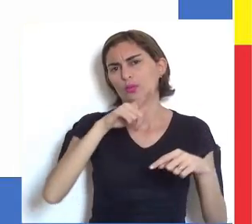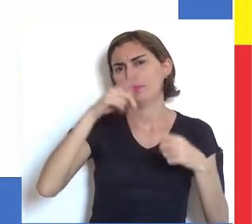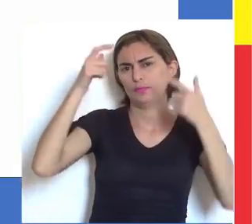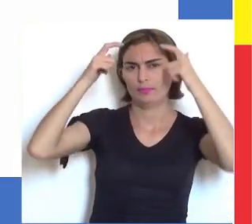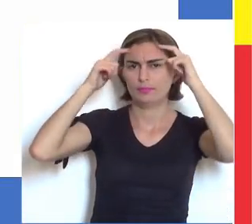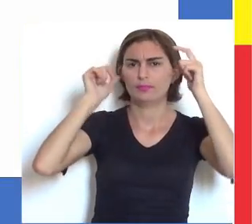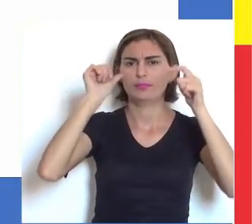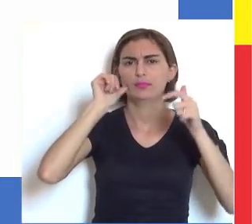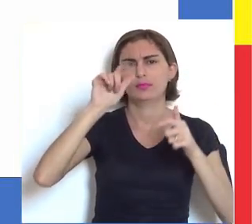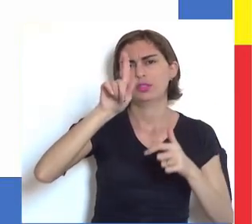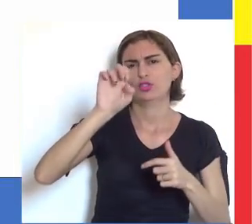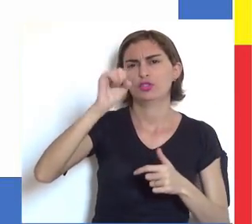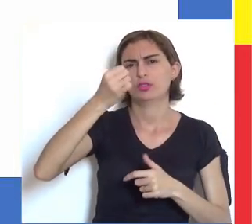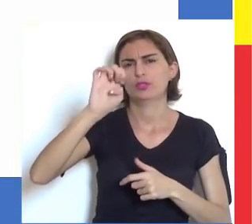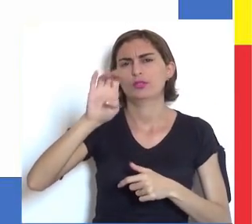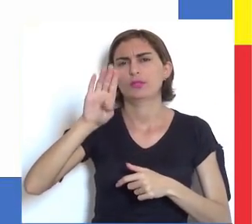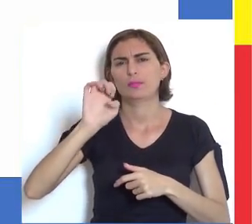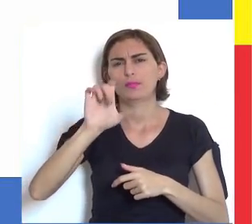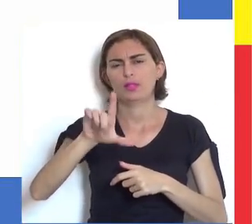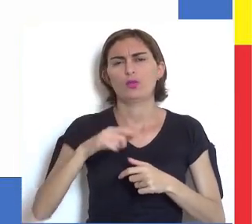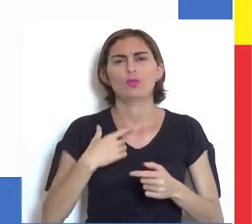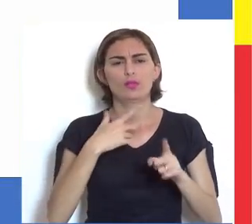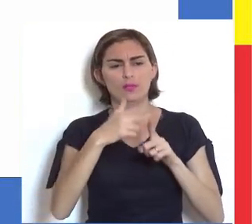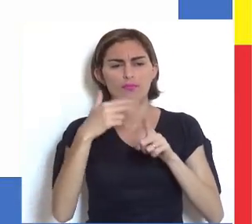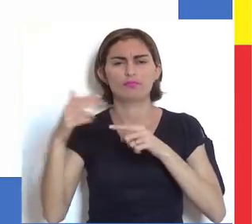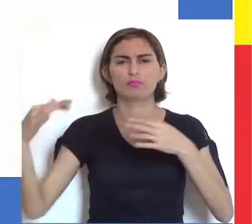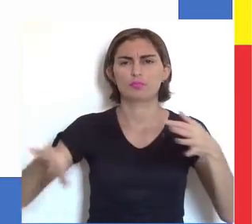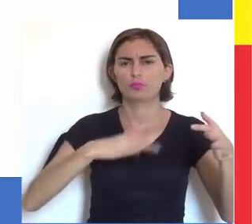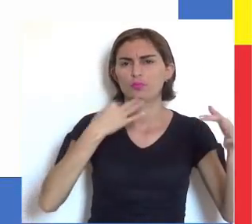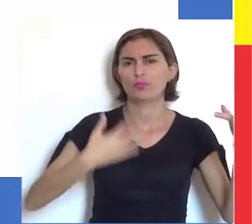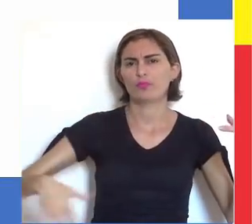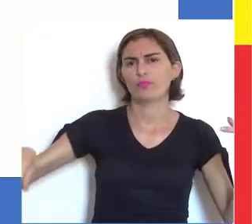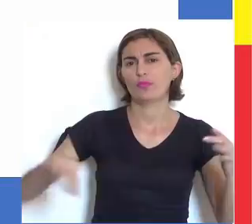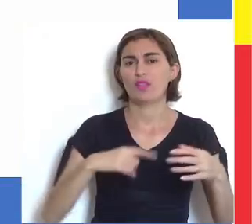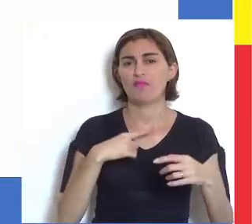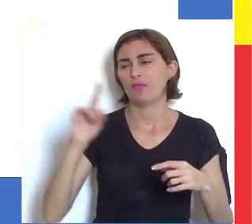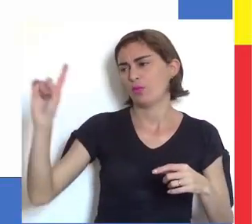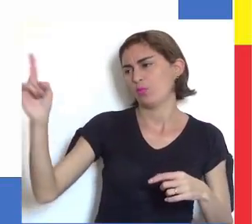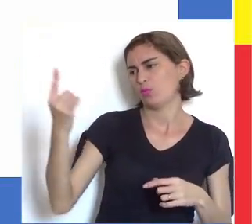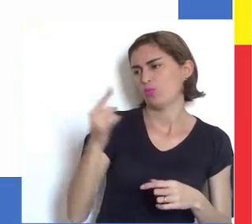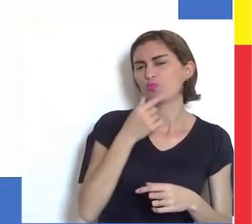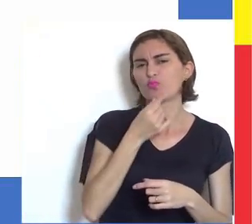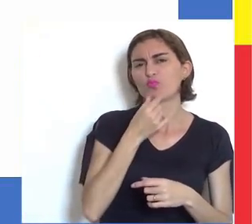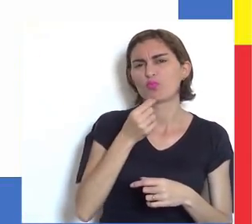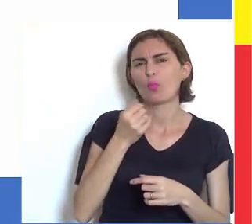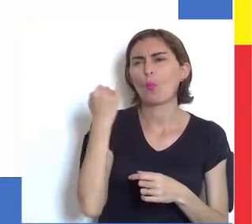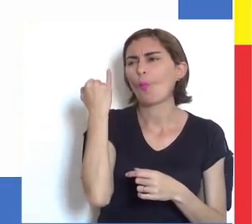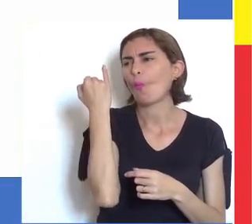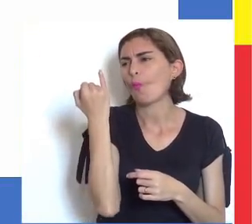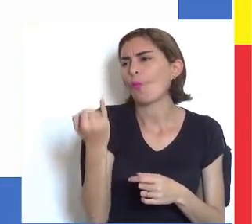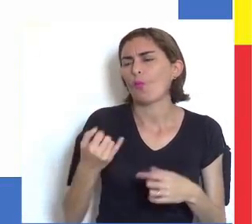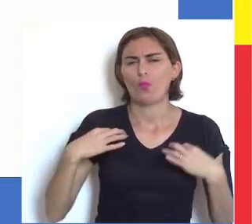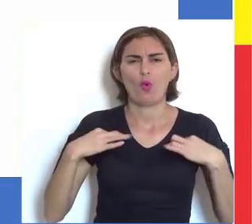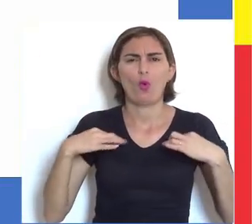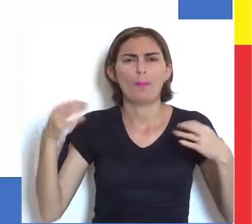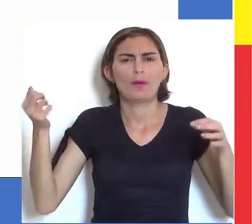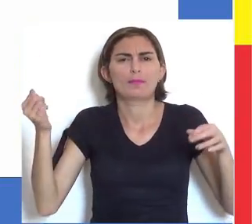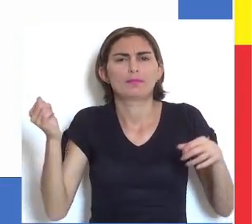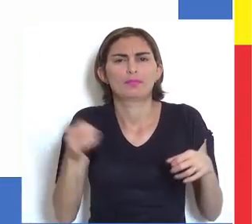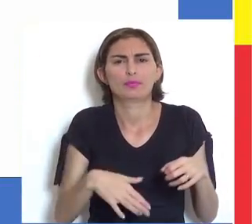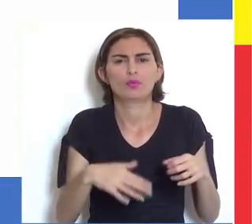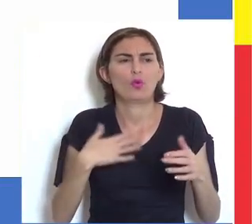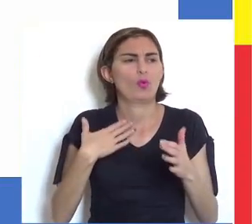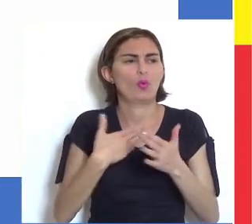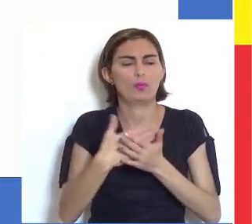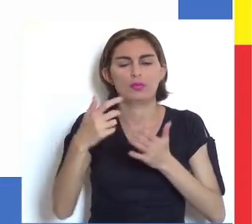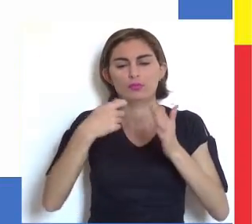princesa Jezebel, que tocava muito bem a viola no cordel. Mas veio um rapaz de nome Magrilim. Era magro e mal vestido.